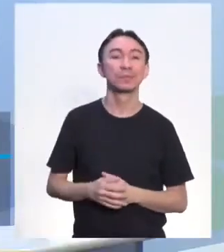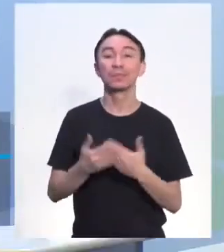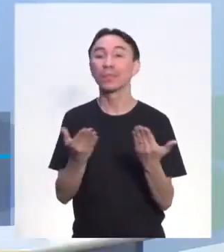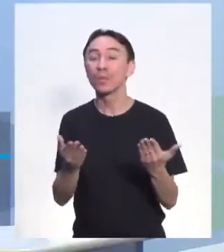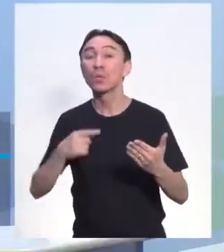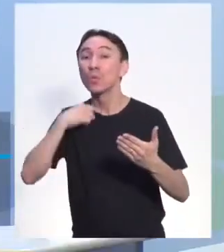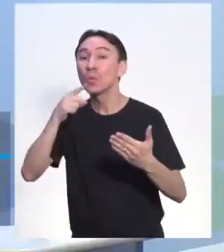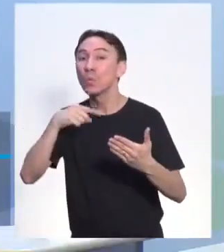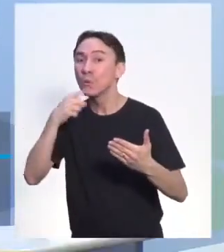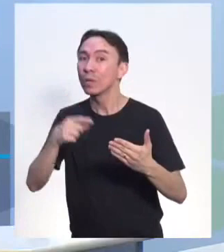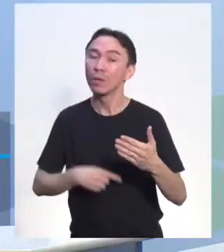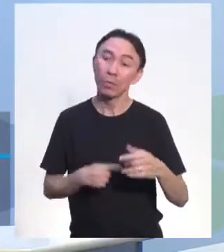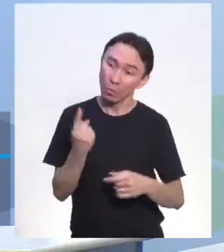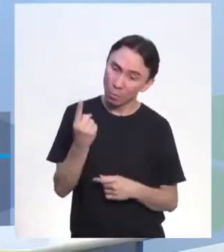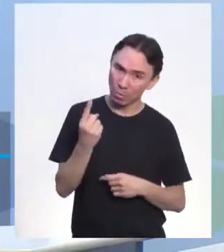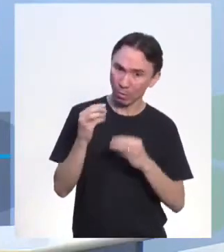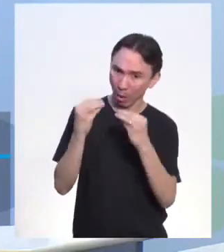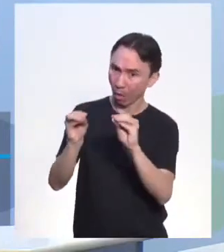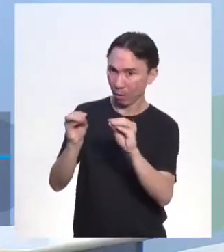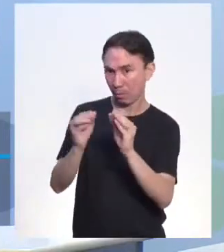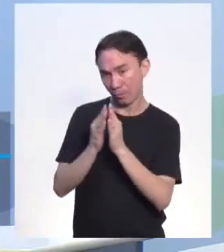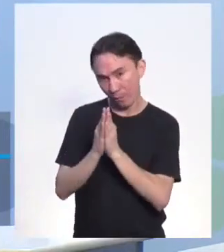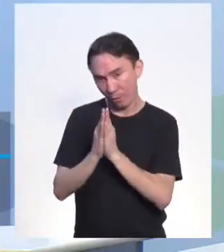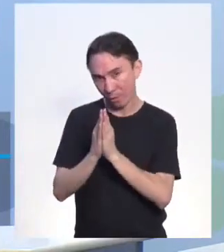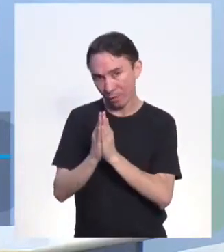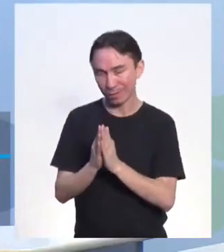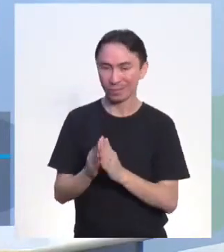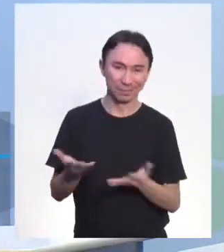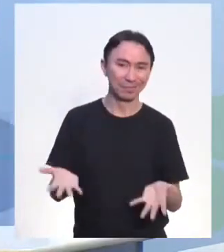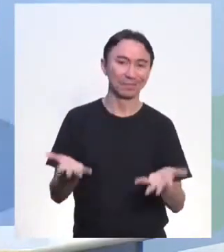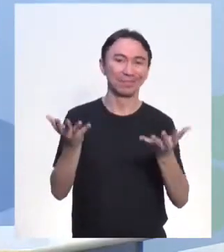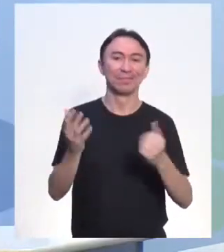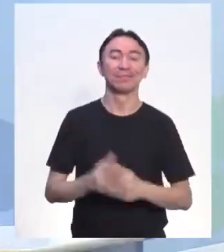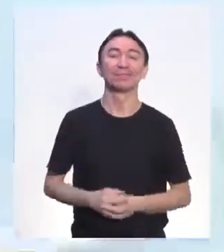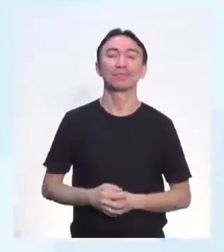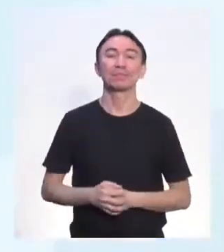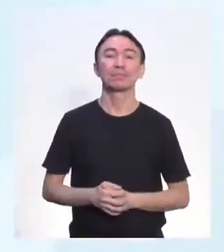conseguir as 3, pelo menos uma delas coloca lá, tá bom? Boa sorte.